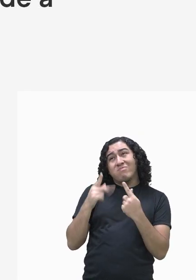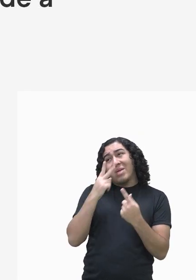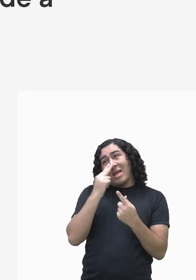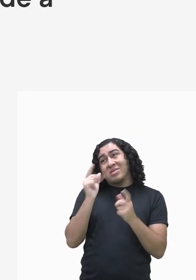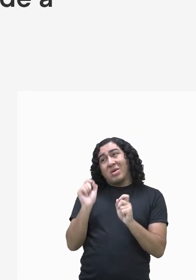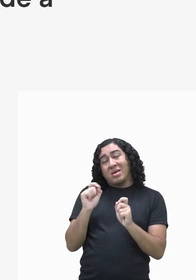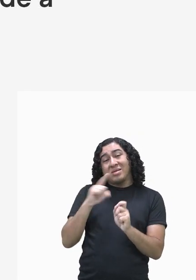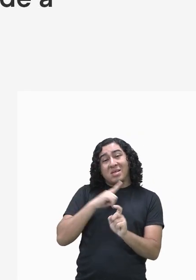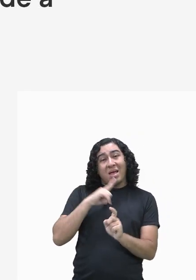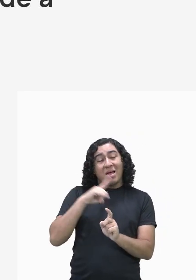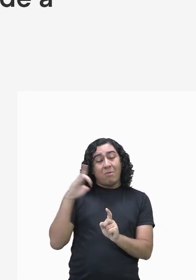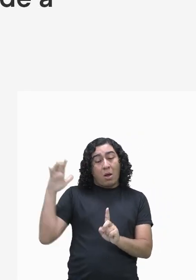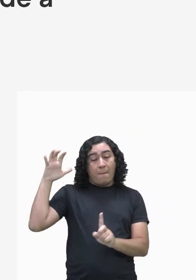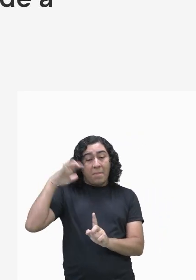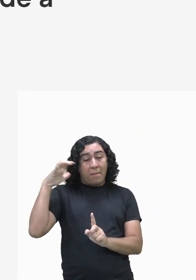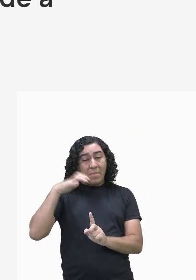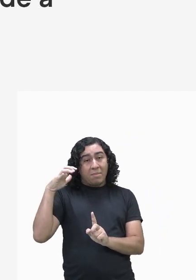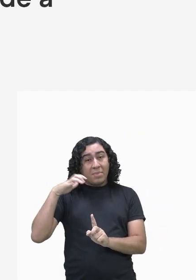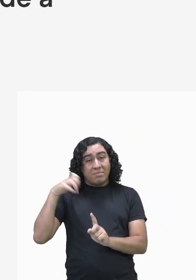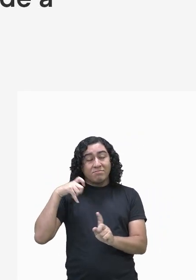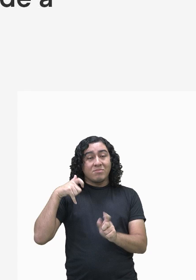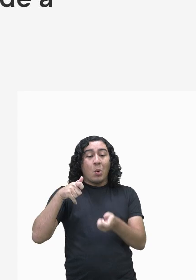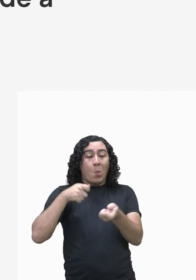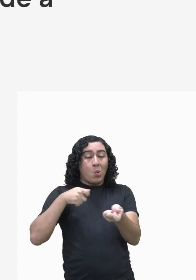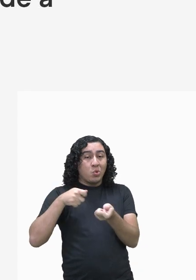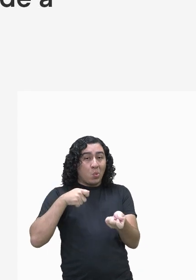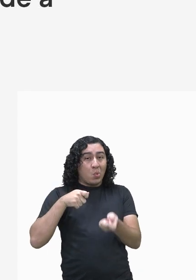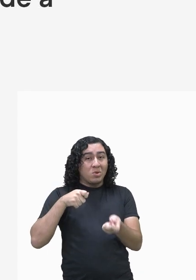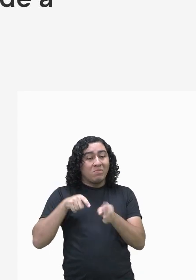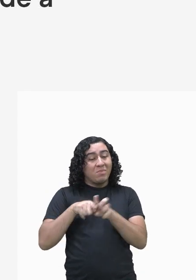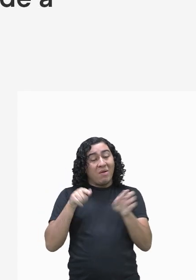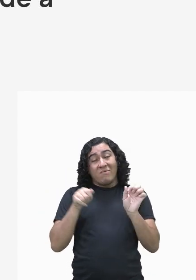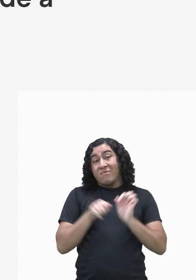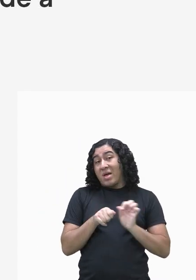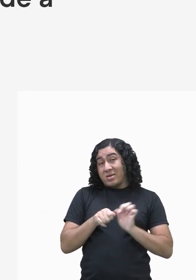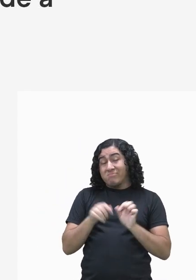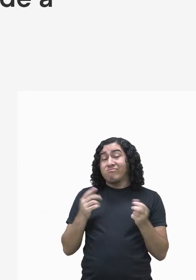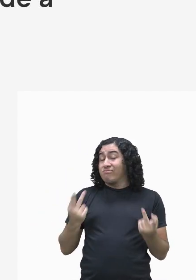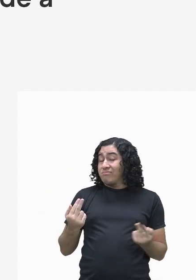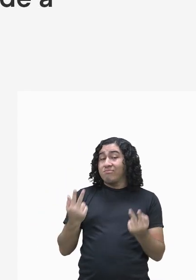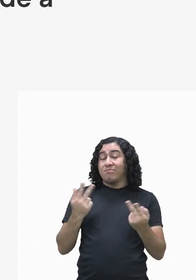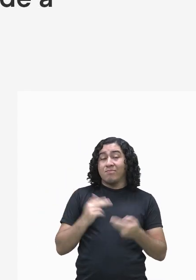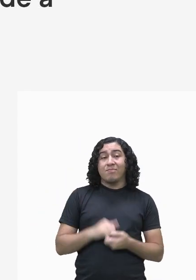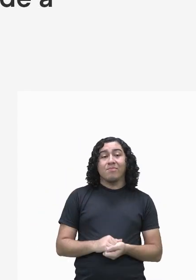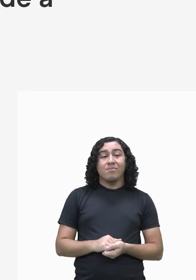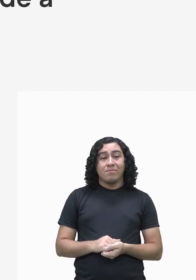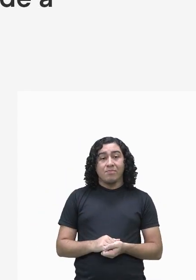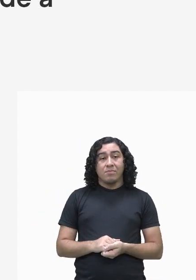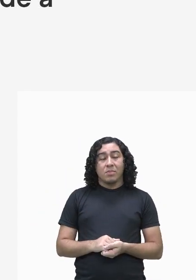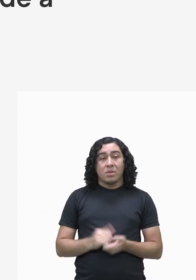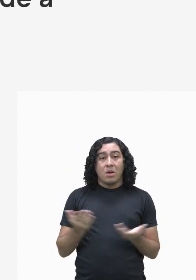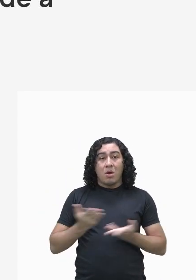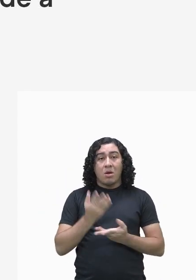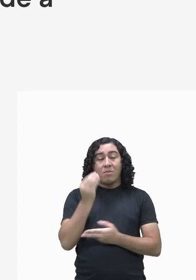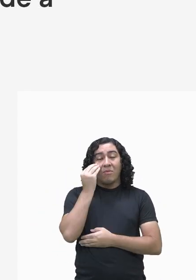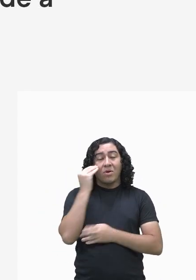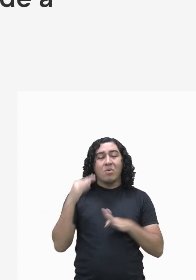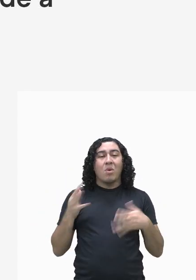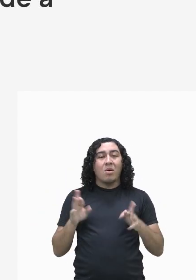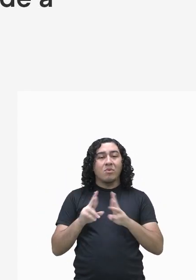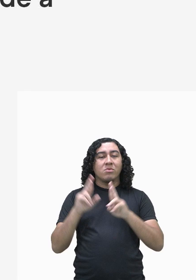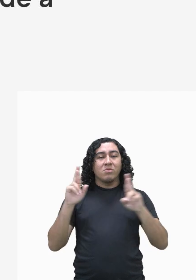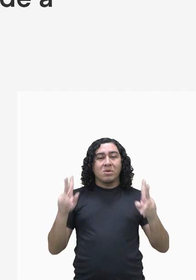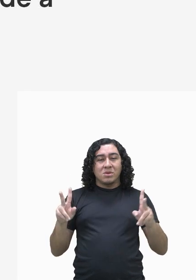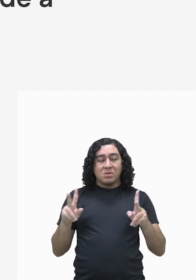sendo dominados, que estão sendo contrariados, mas fazem a si mesmo. Vamos ver agora qual é a